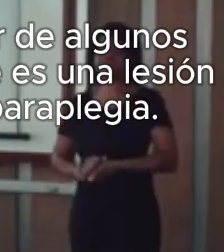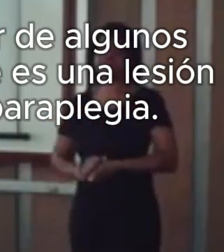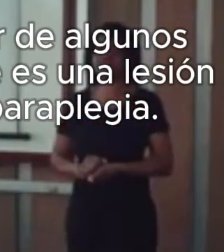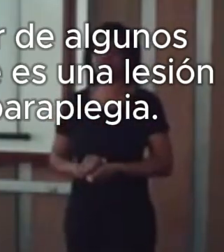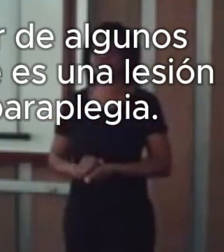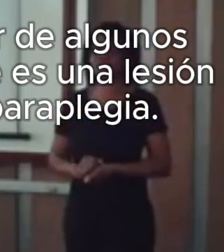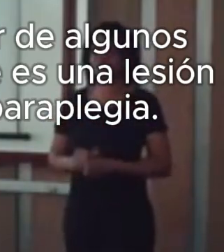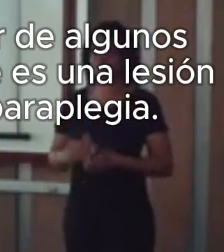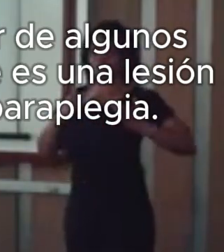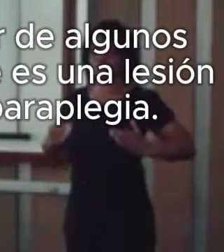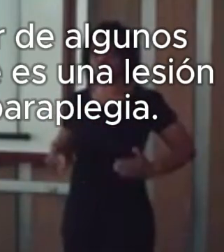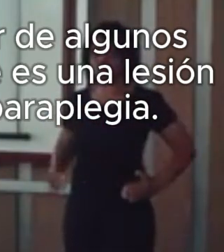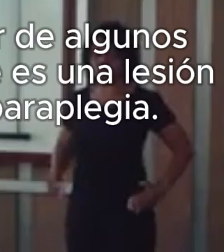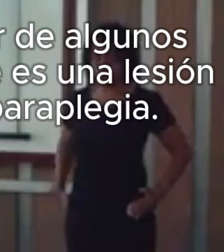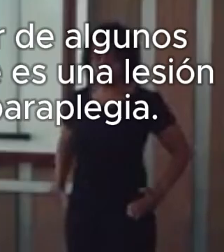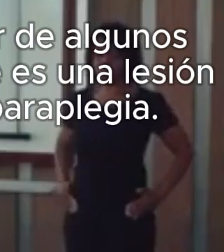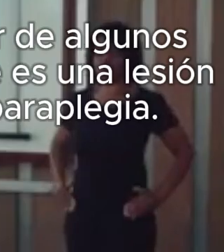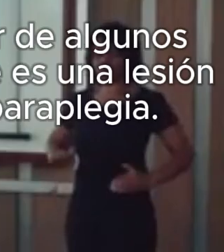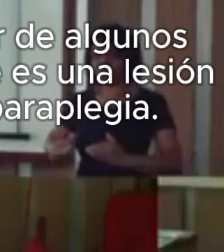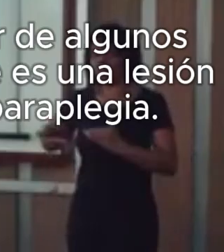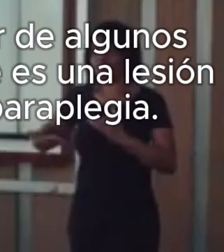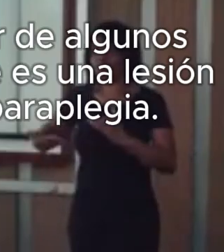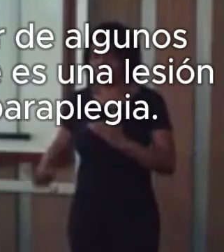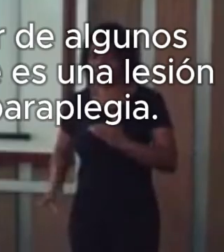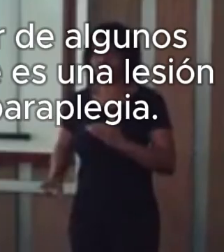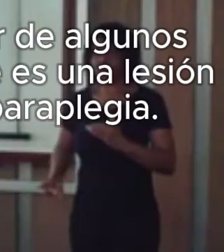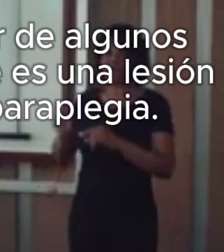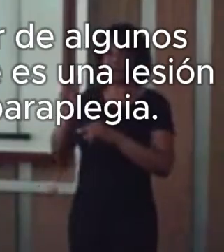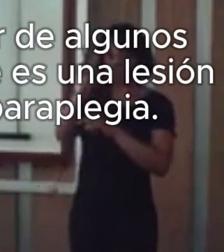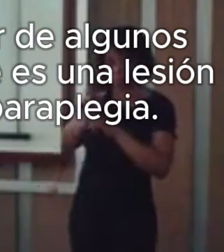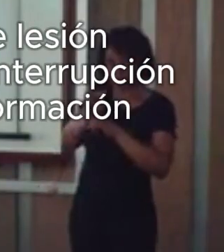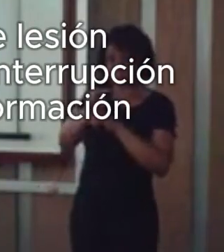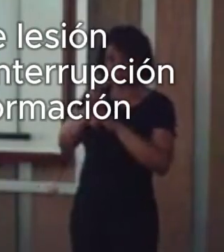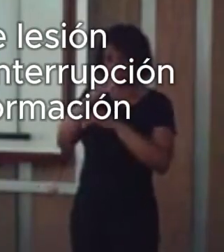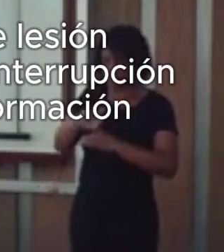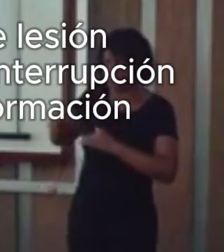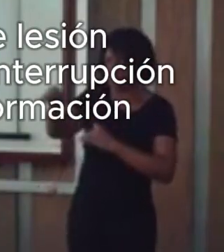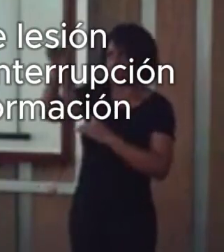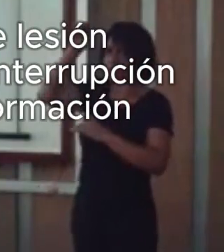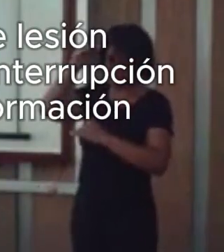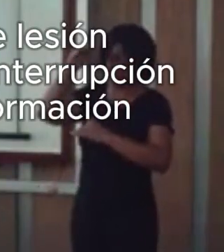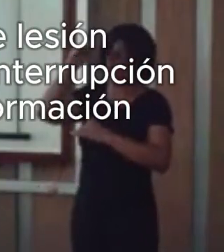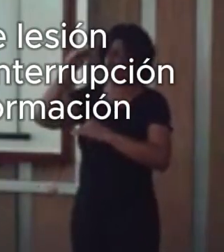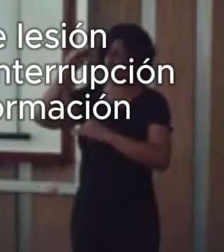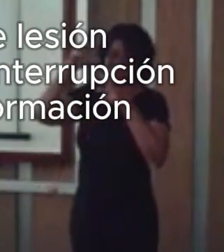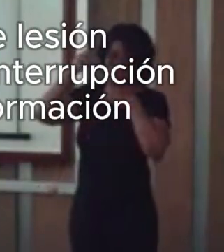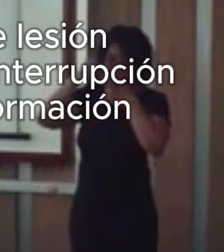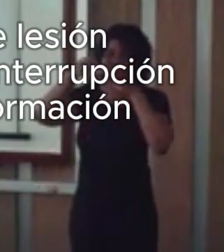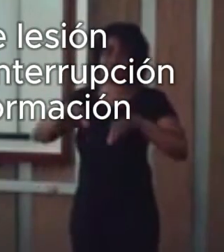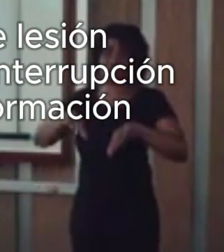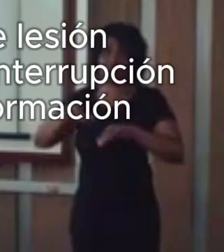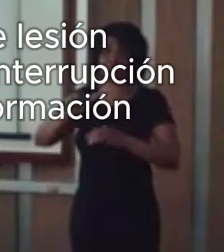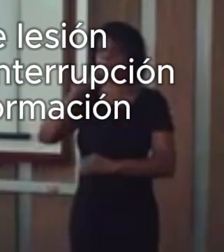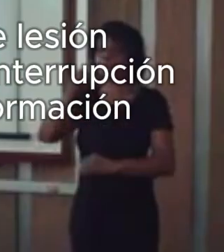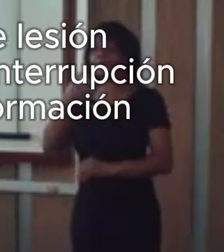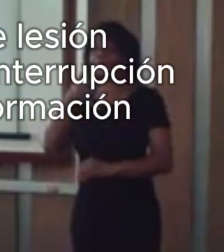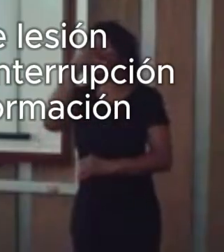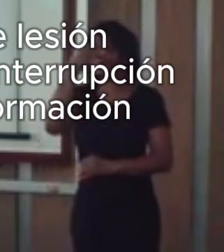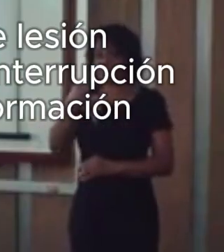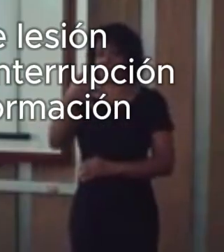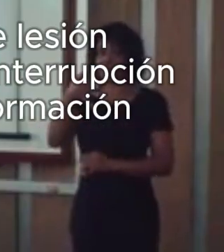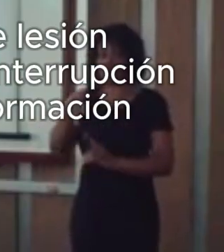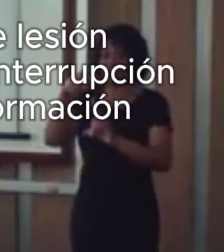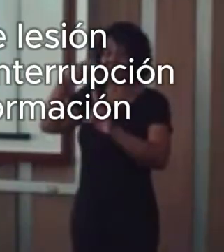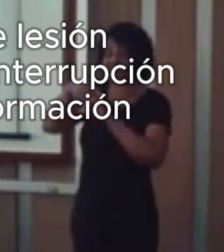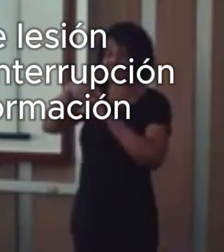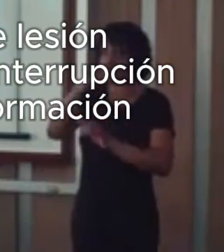os membros inferiores são preservados na paraplegia e são comprometidos na tetraplegia. E a outra ideia é a ideia de lesão